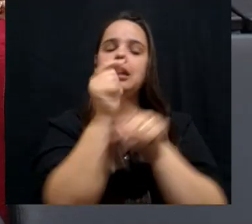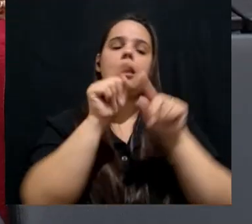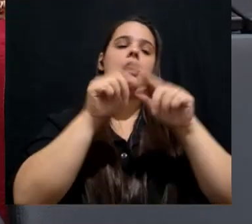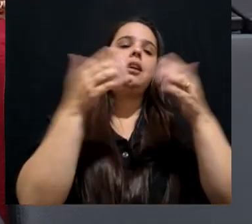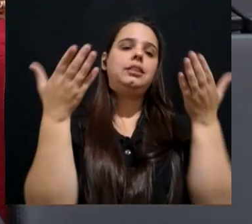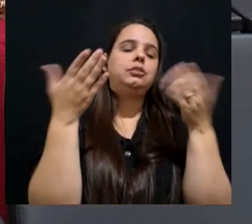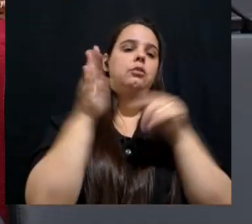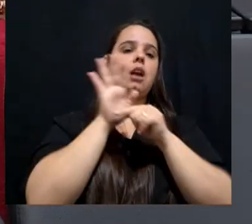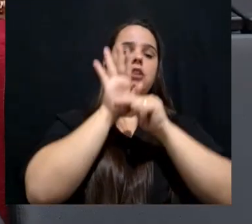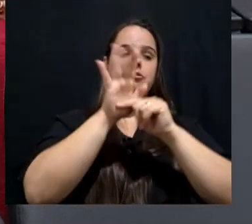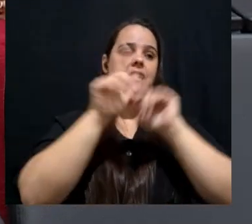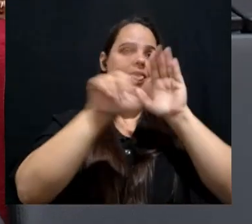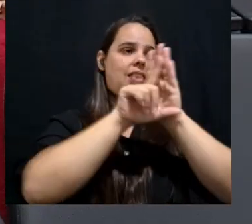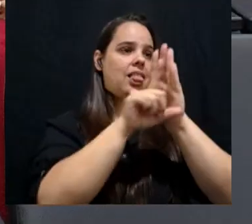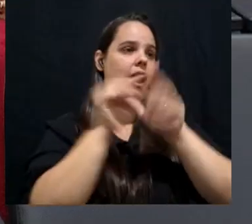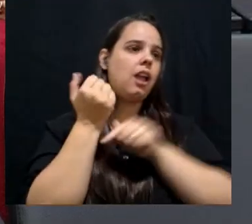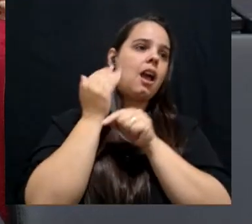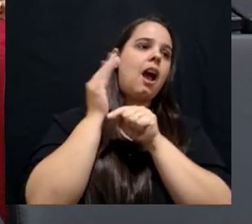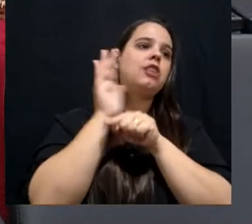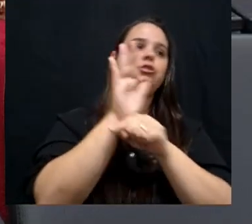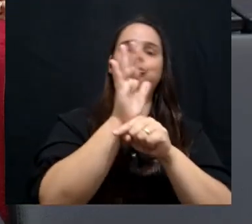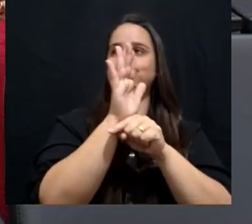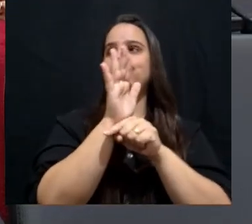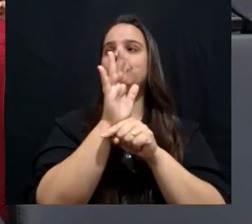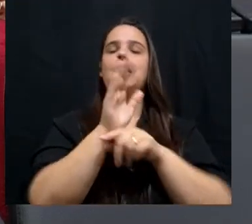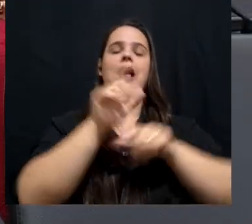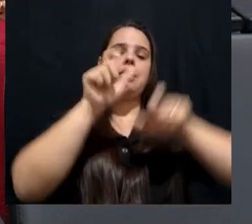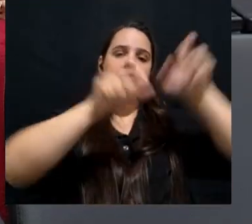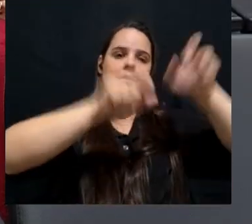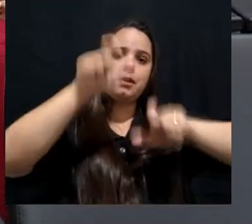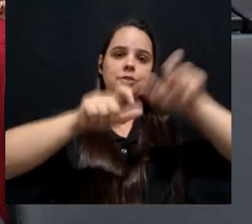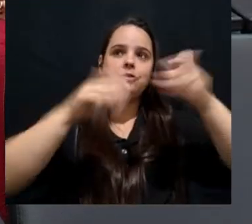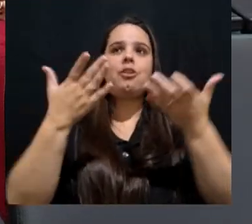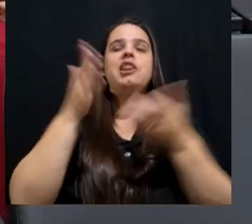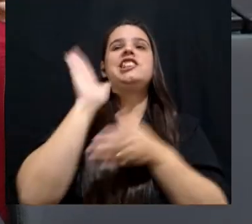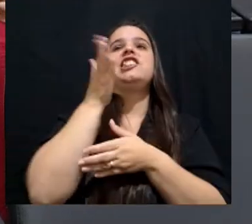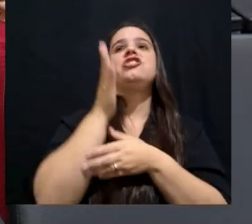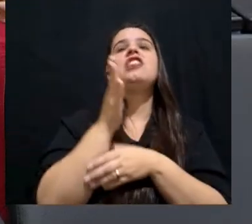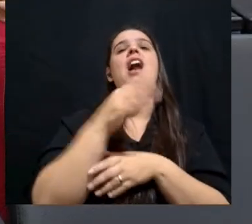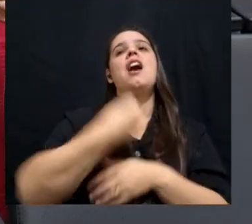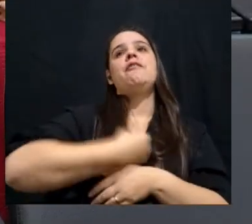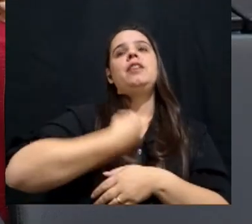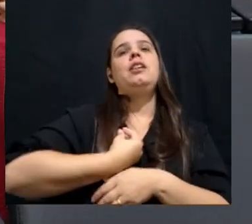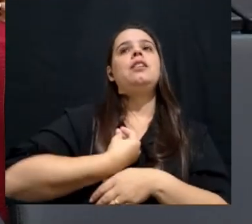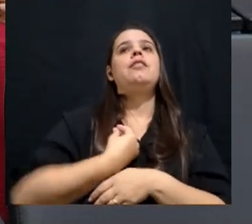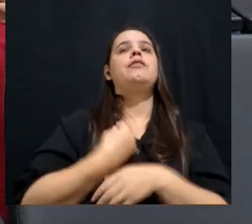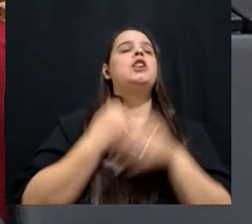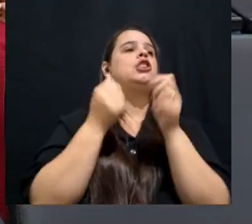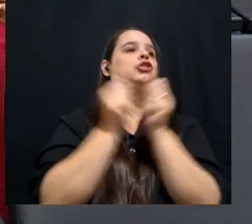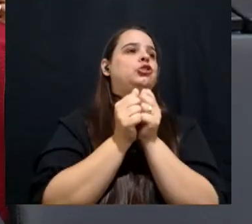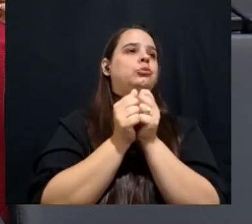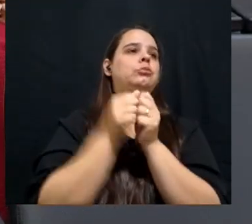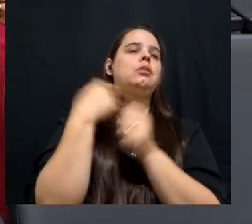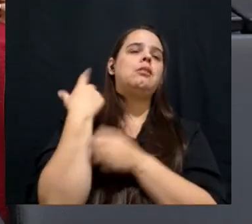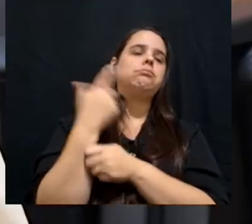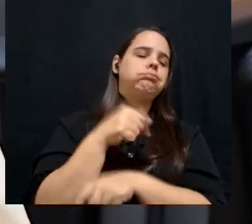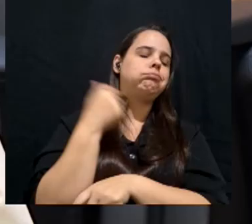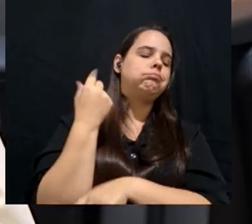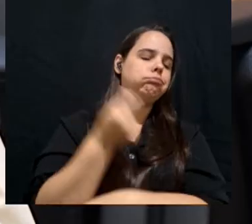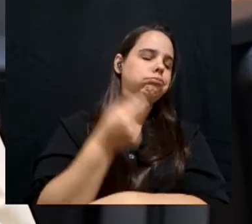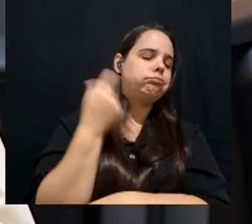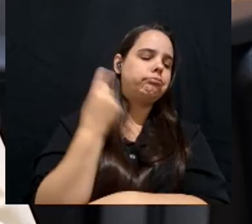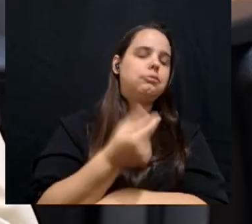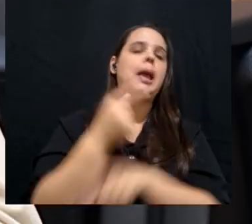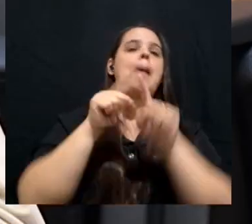esse pessoal, de repente, que já está vivendo junto há tanto tempo e não consegue concretizar de fato, né, vereador? Isso é